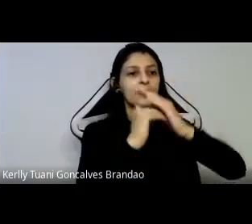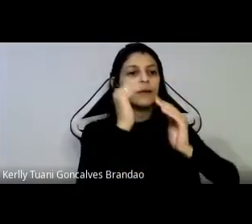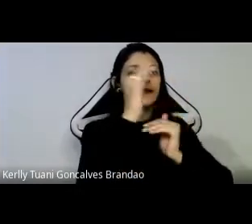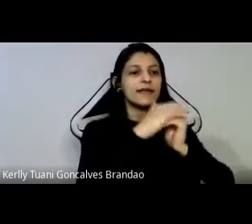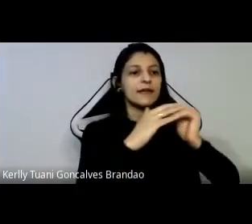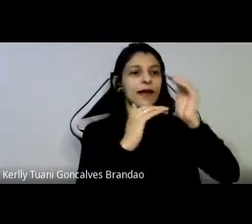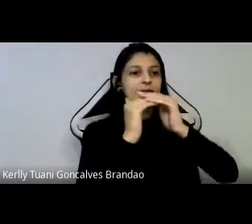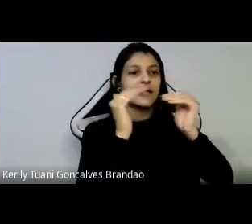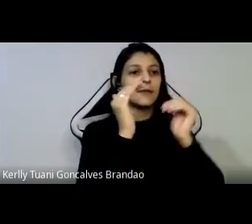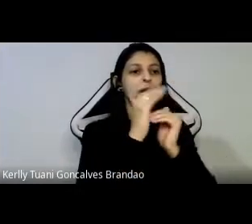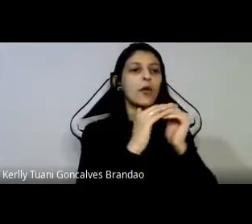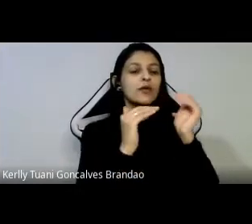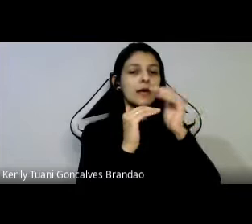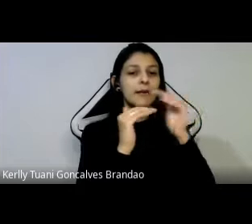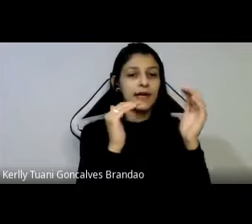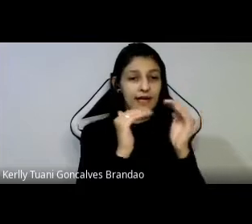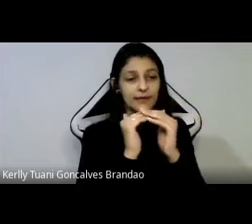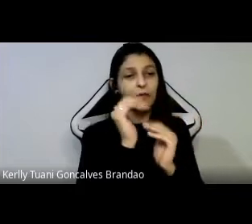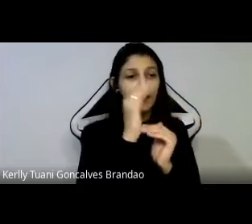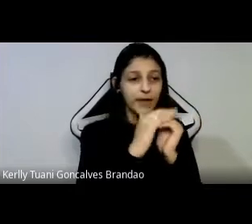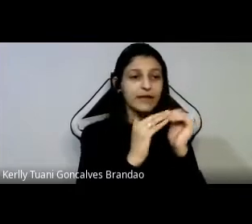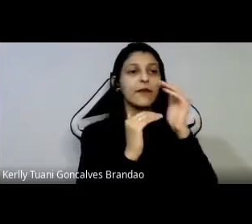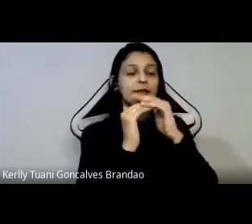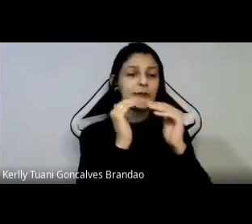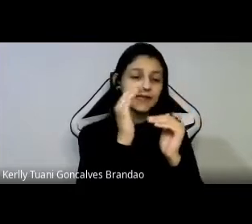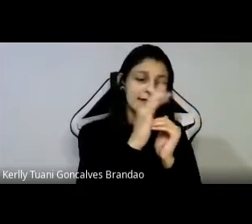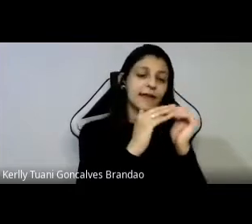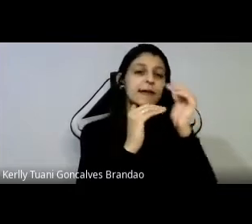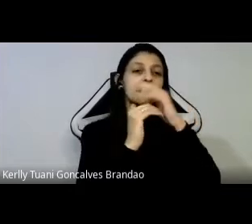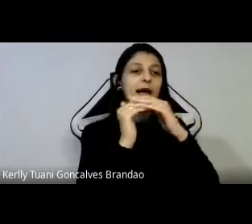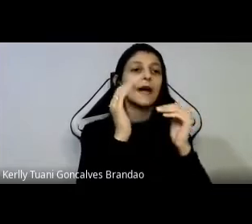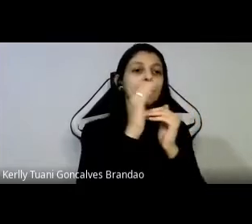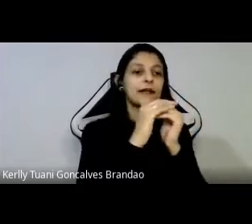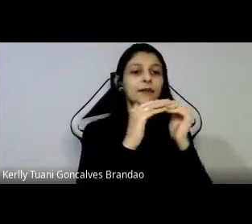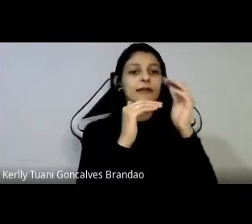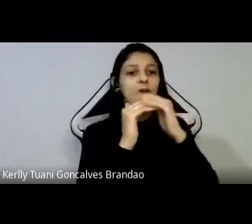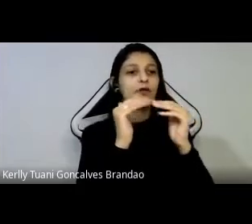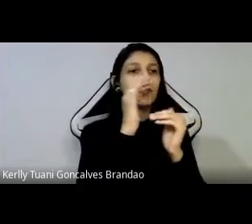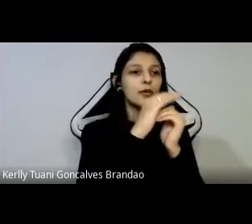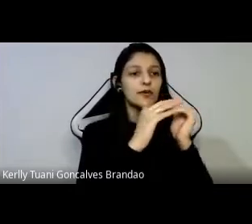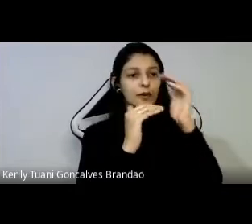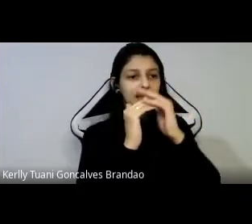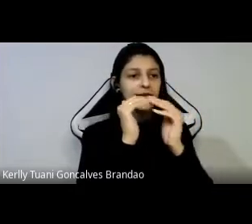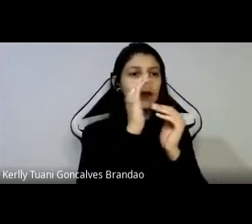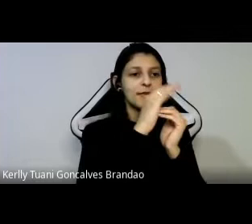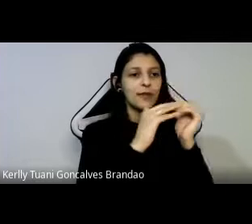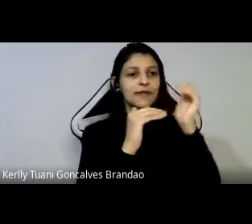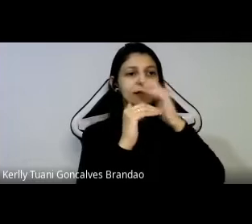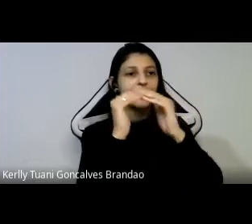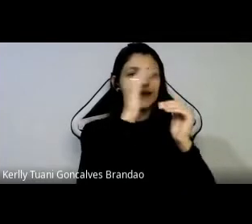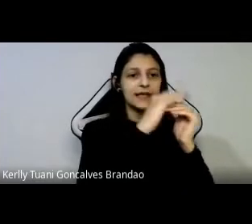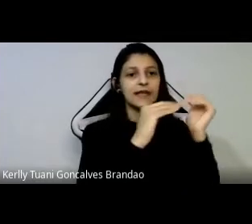que você precisa fazer para esse movimento que você precisa fazer para fazer o sinal de construir, né,